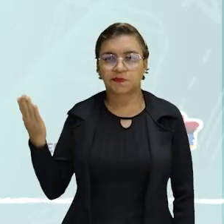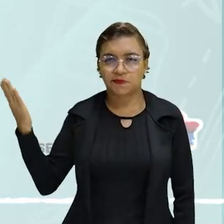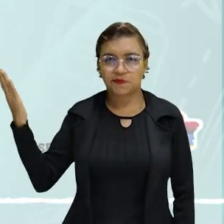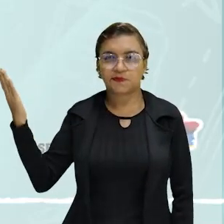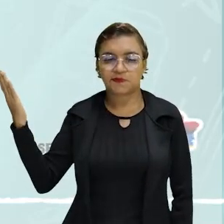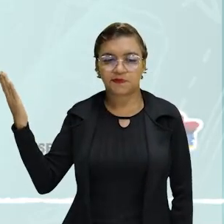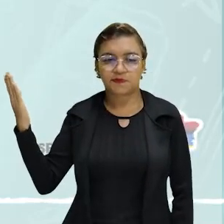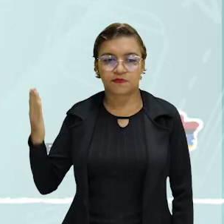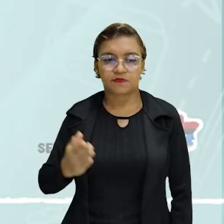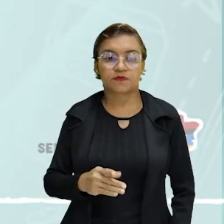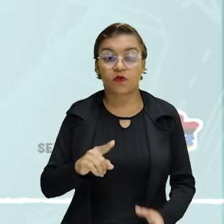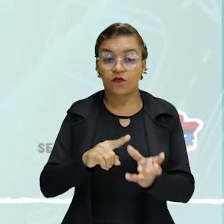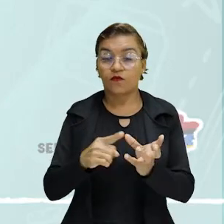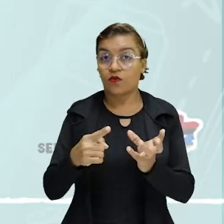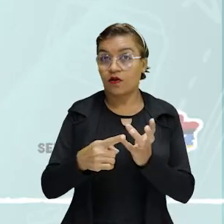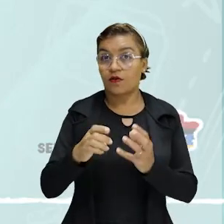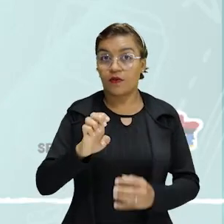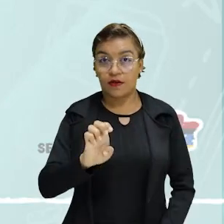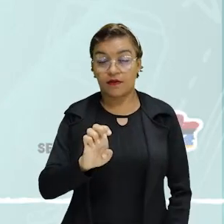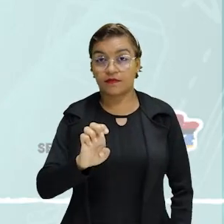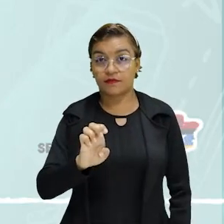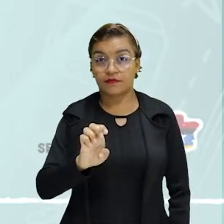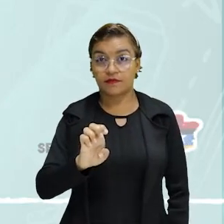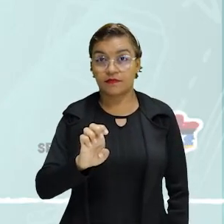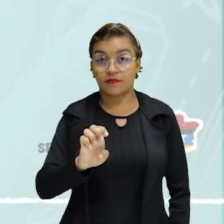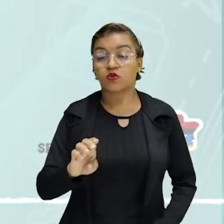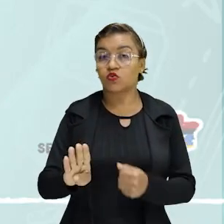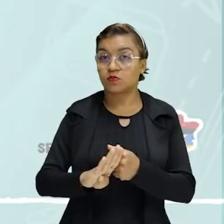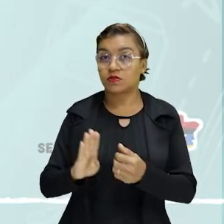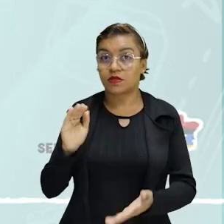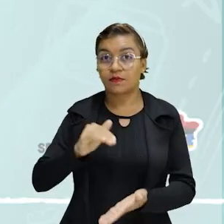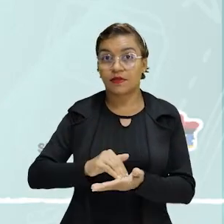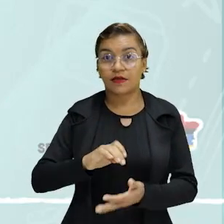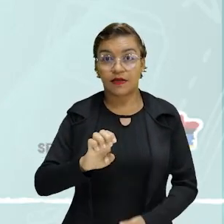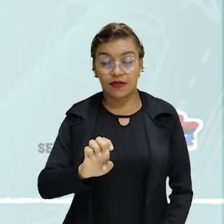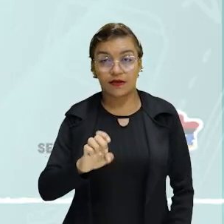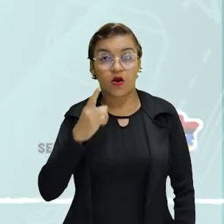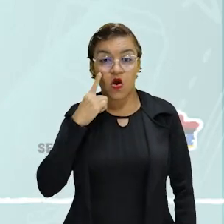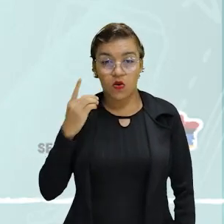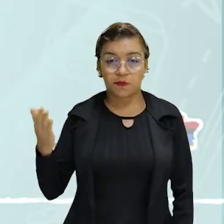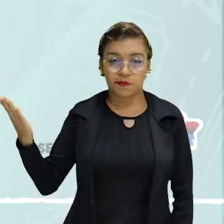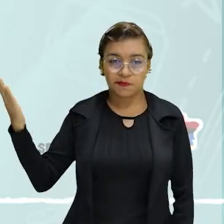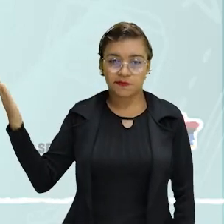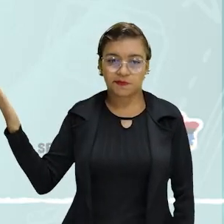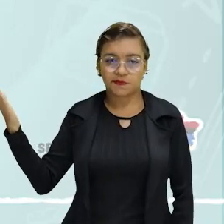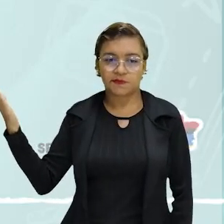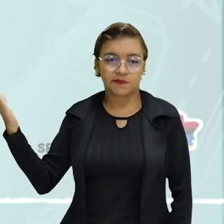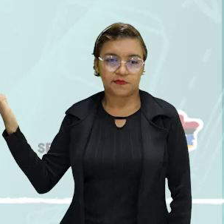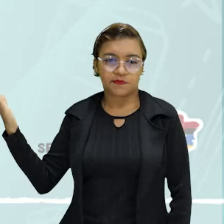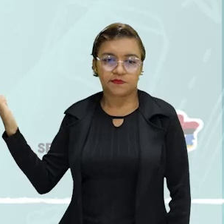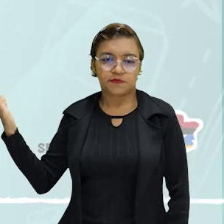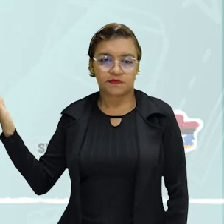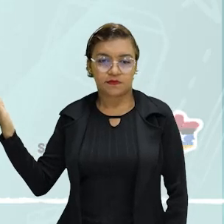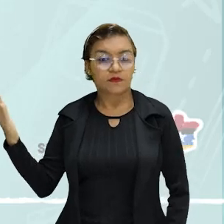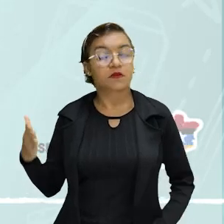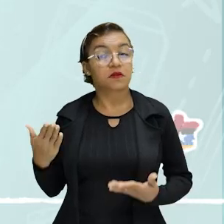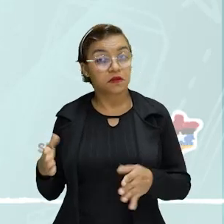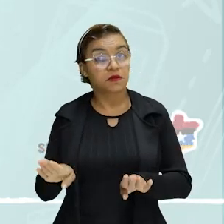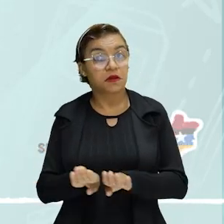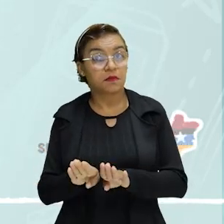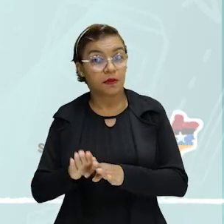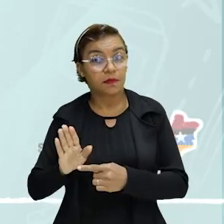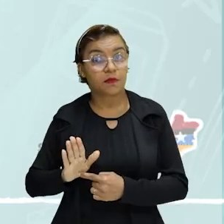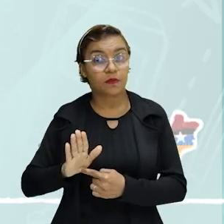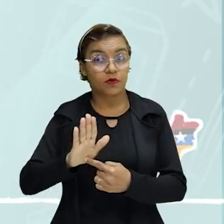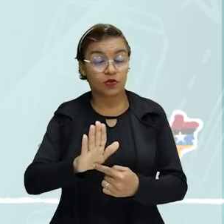garfo, livro. A vogal E, substantivos terminados em E, morte, sorte, pote. Vale destacar que os